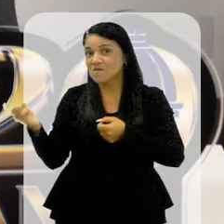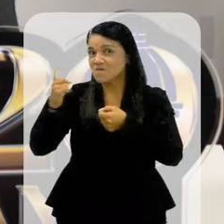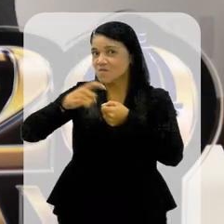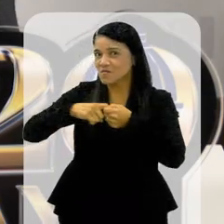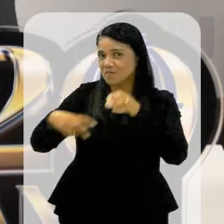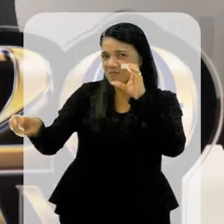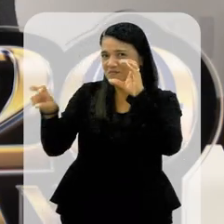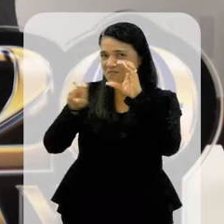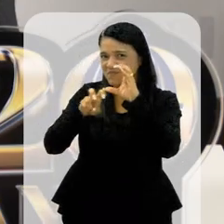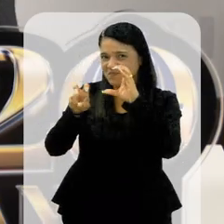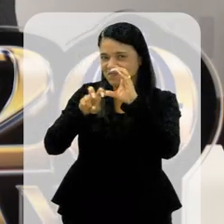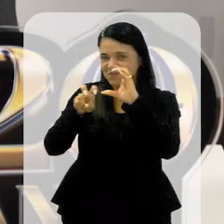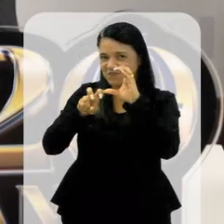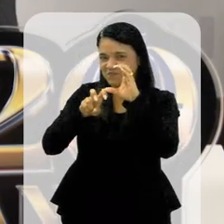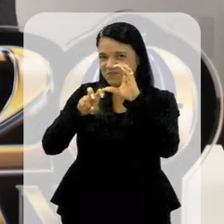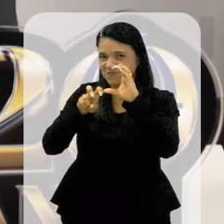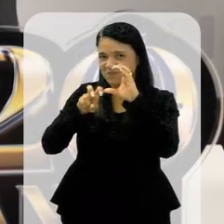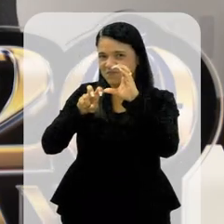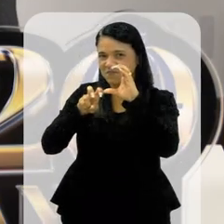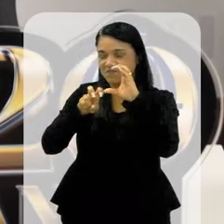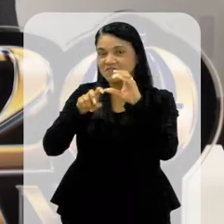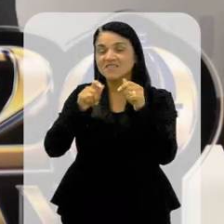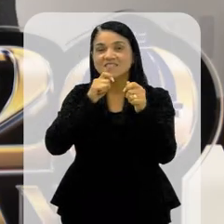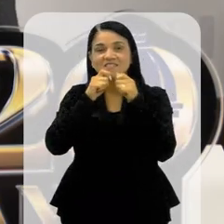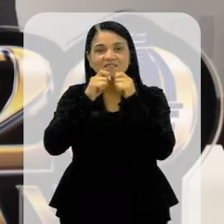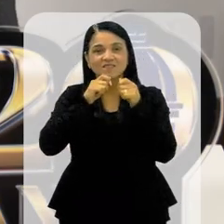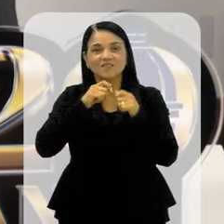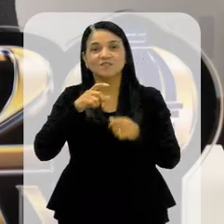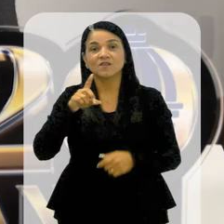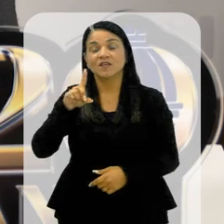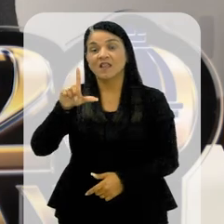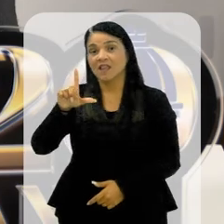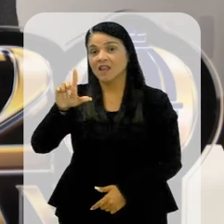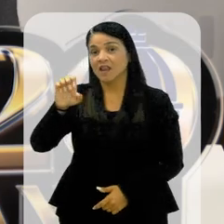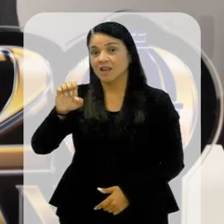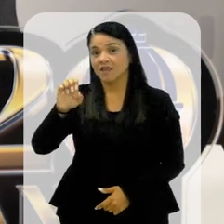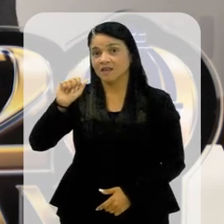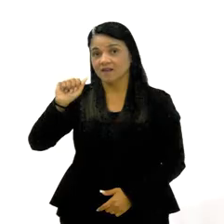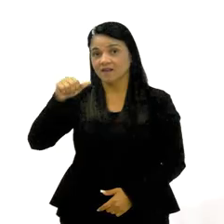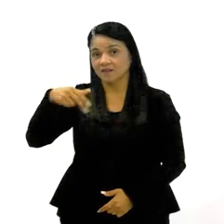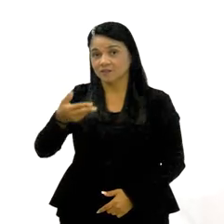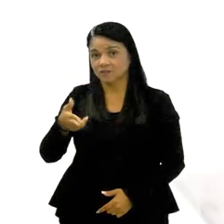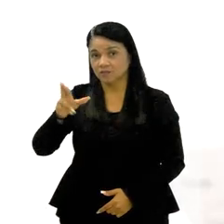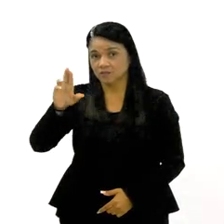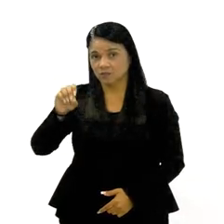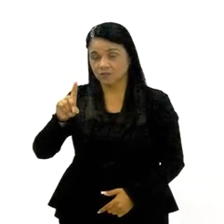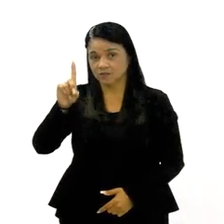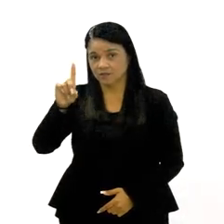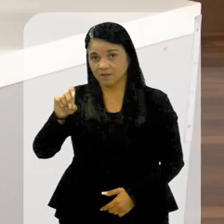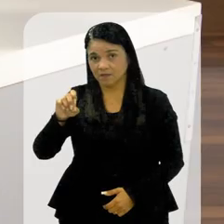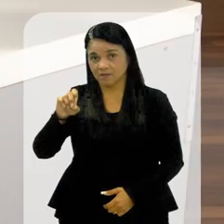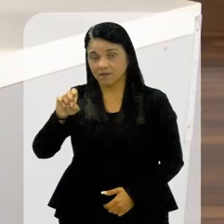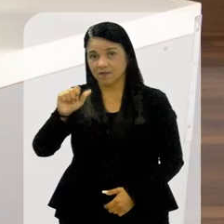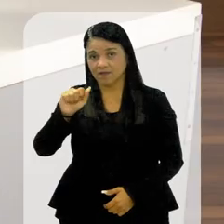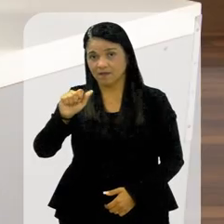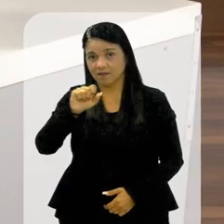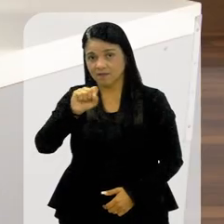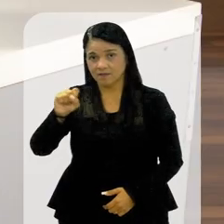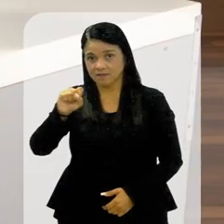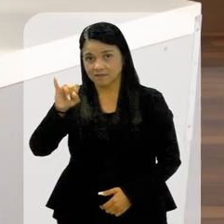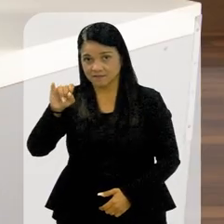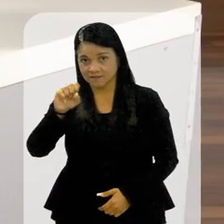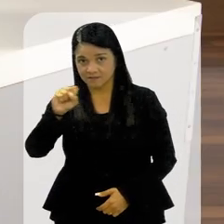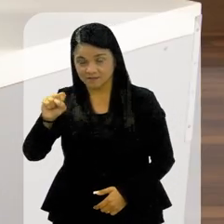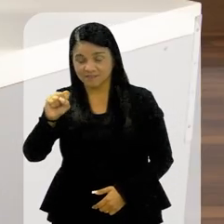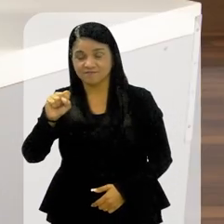Estamos de volta no nosso Quintas com Quintais, entrevistando o pintor de arte Leandro de Assis. Leandro, eu acredito